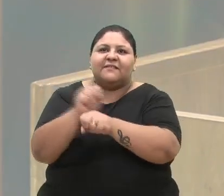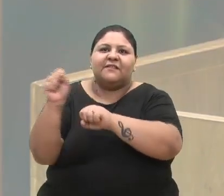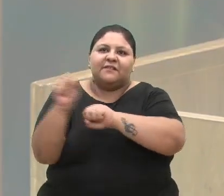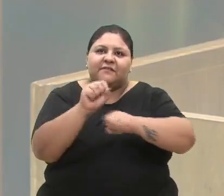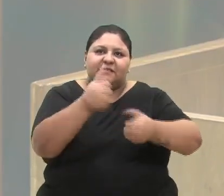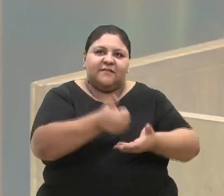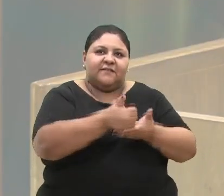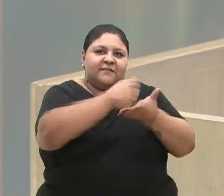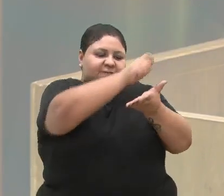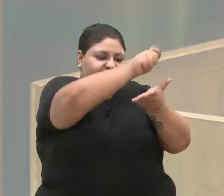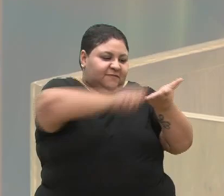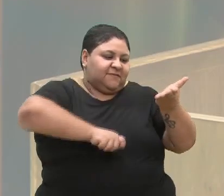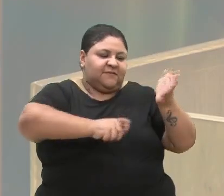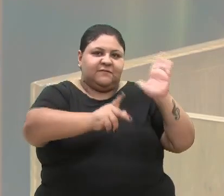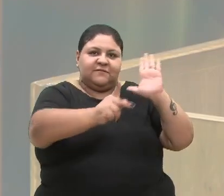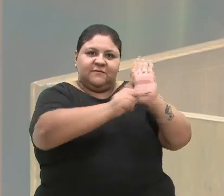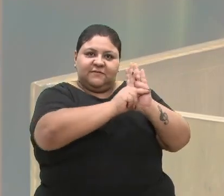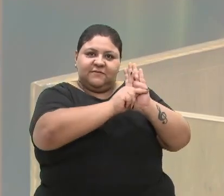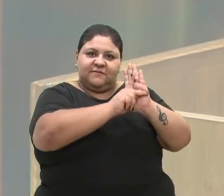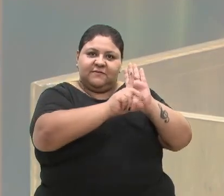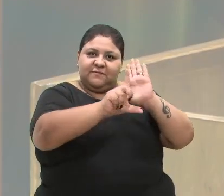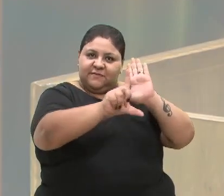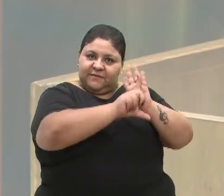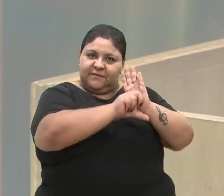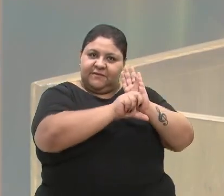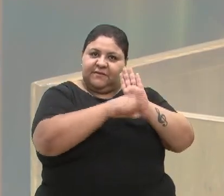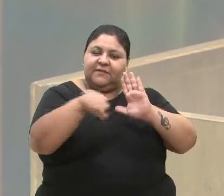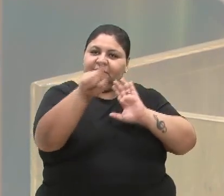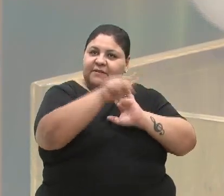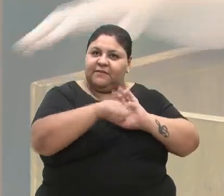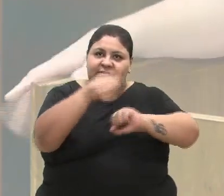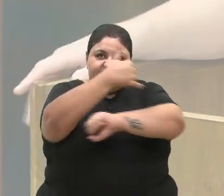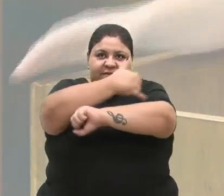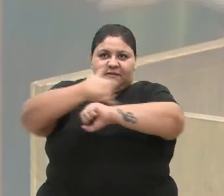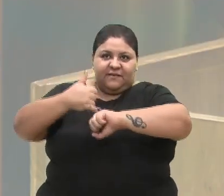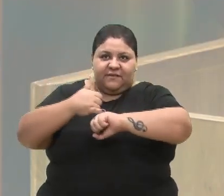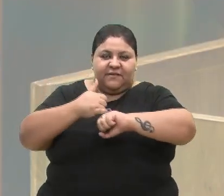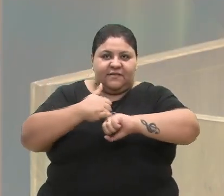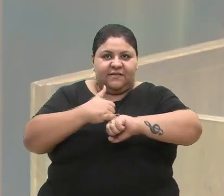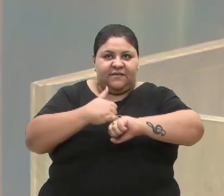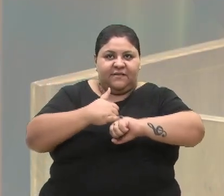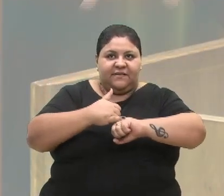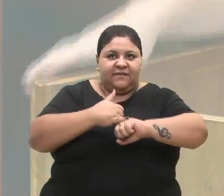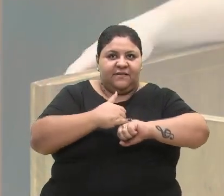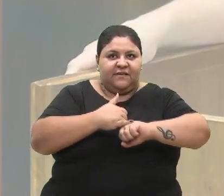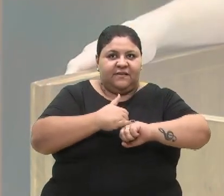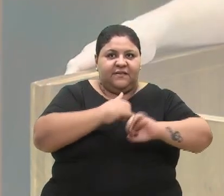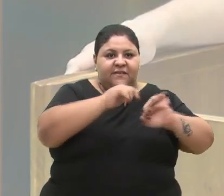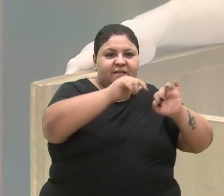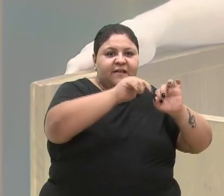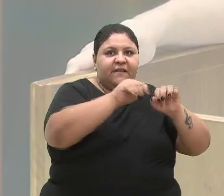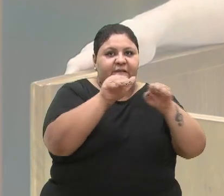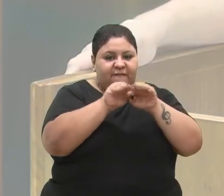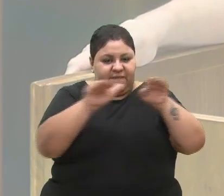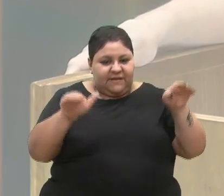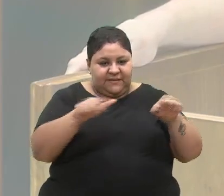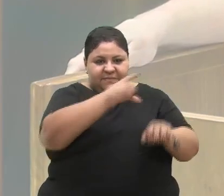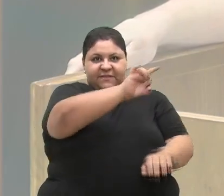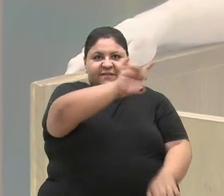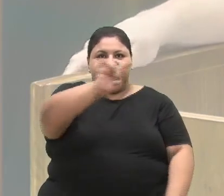com a assinatura nesse projeto de emenda à lei orgânica que eu passei agora no gabinete, nas mesas dos vereadores, dos